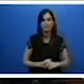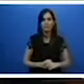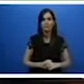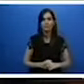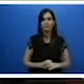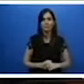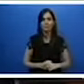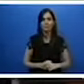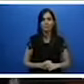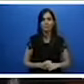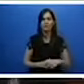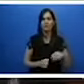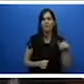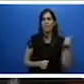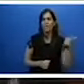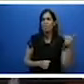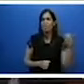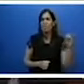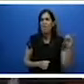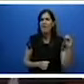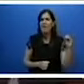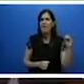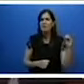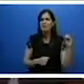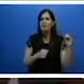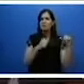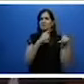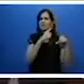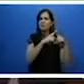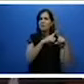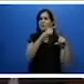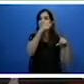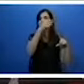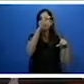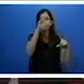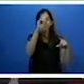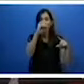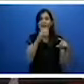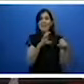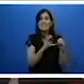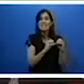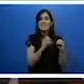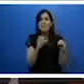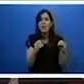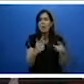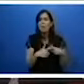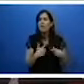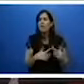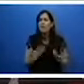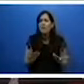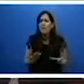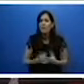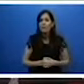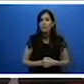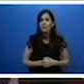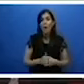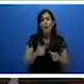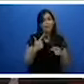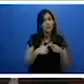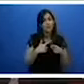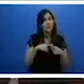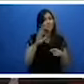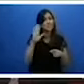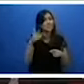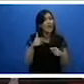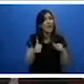olha. 100. Por quê? Porque 10 vezes 1, 10. Acrescenta um